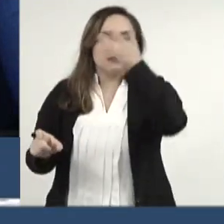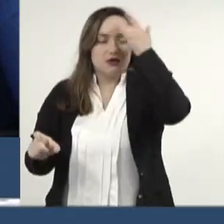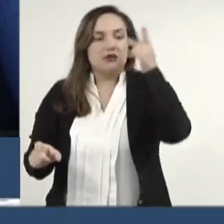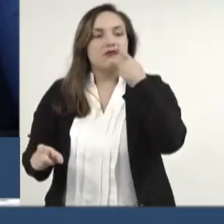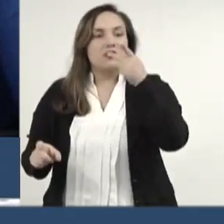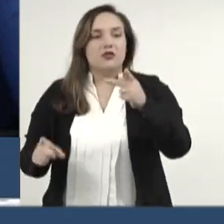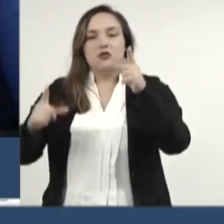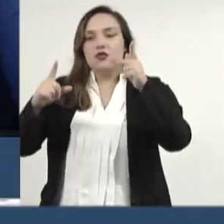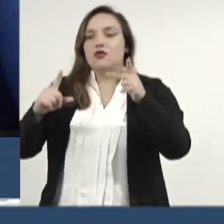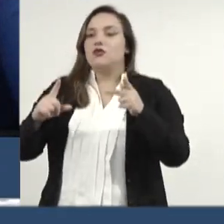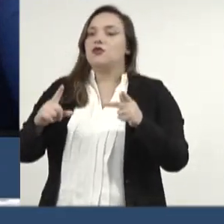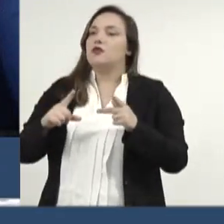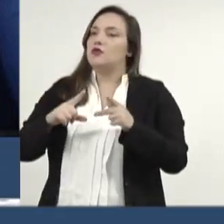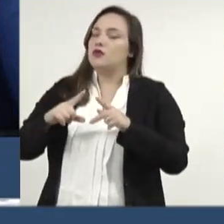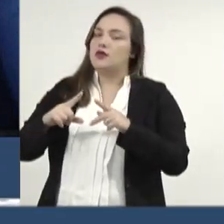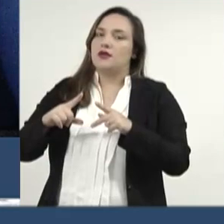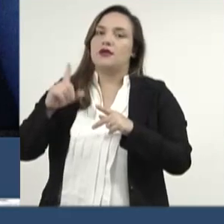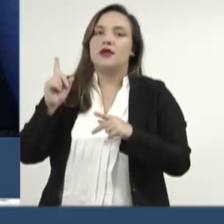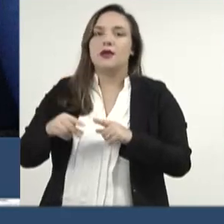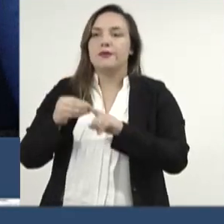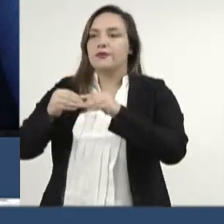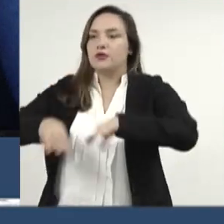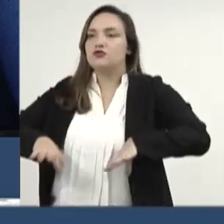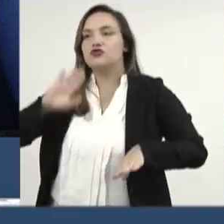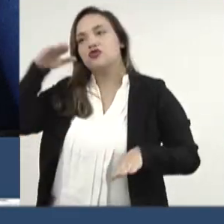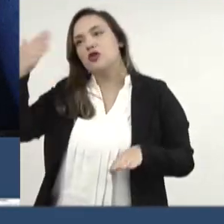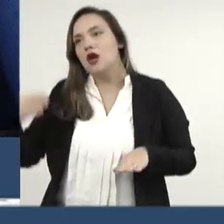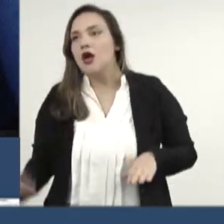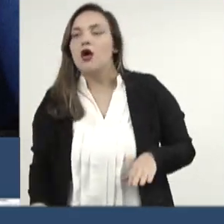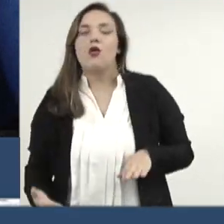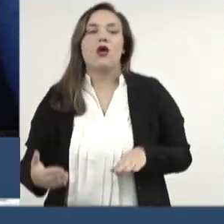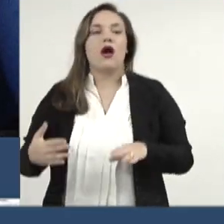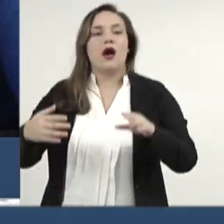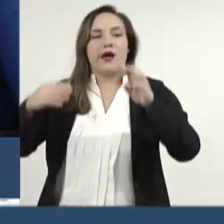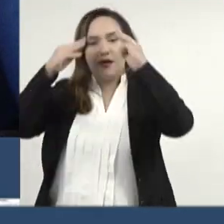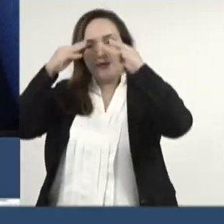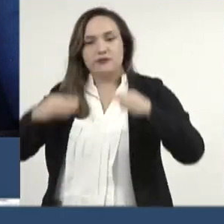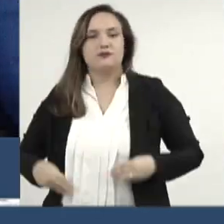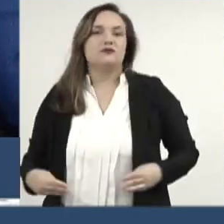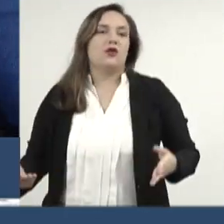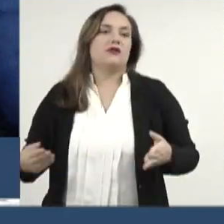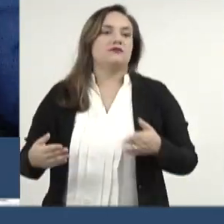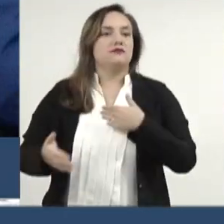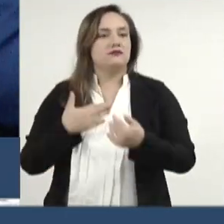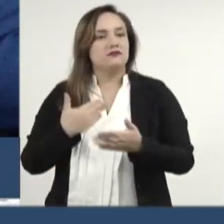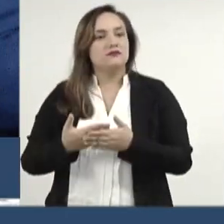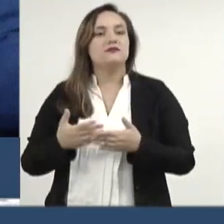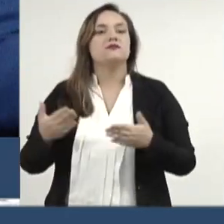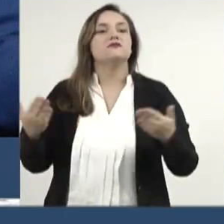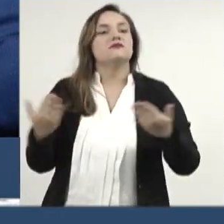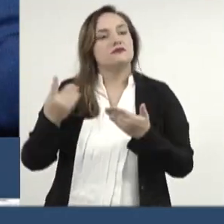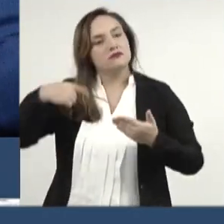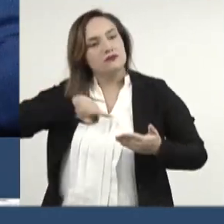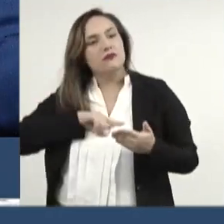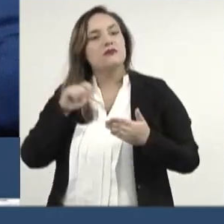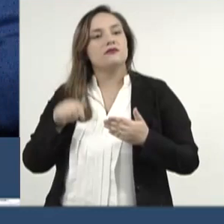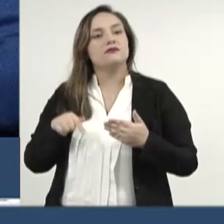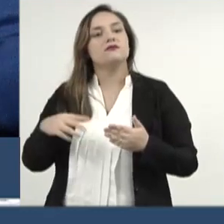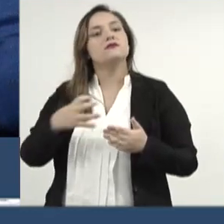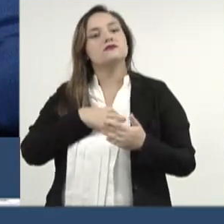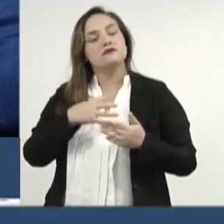a honra, contra a moral, seja da mulher, da criança, do adolescente, do negro, do índio. Nós aqui nessa casa temos o